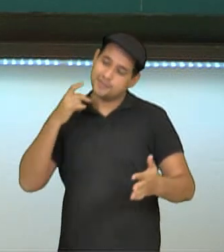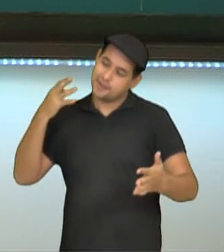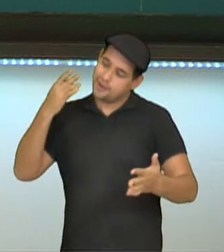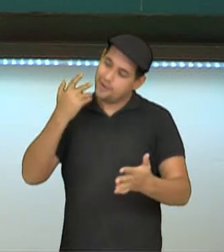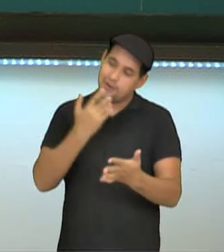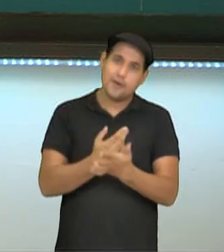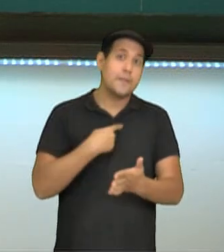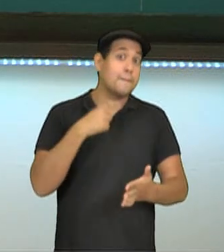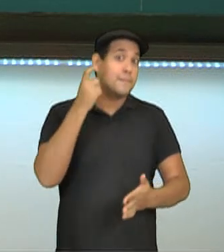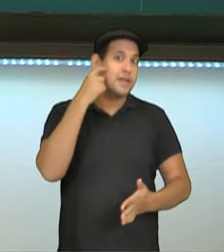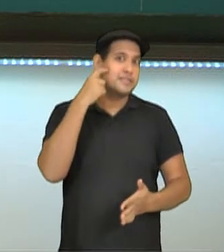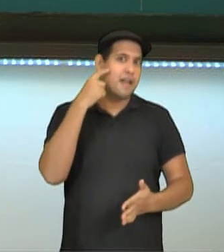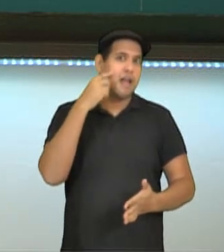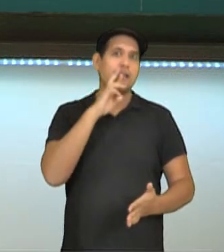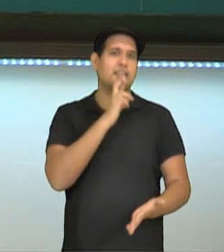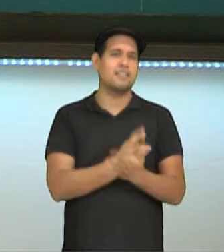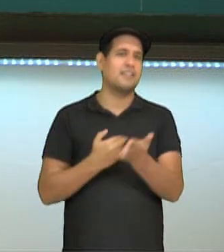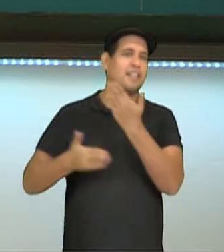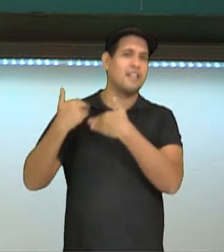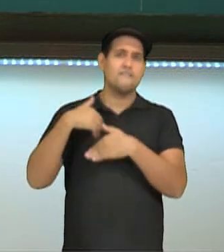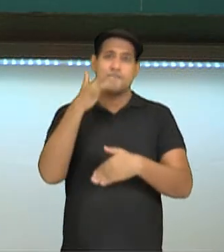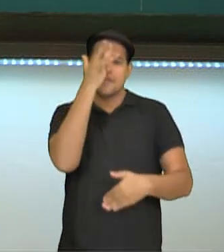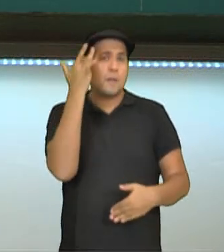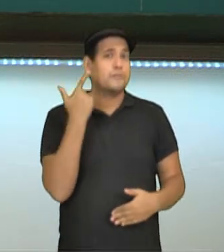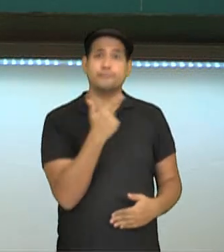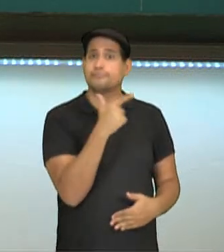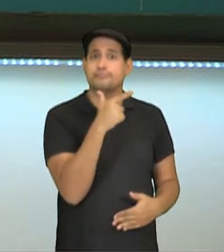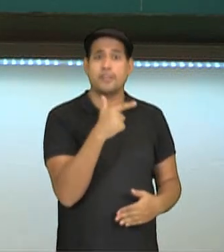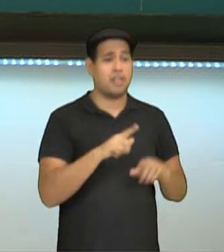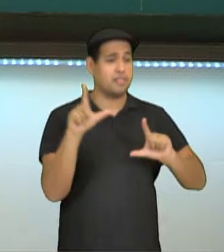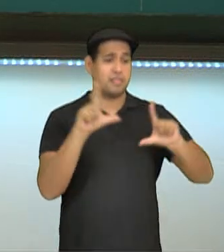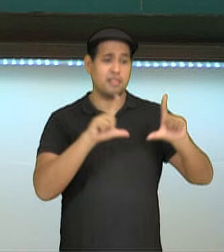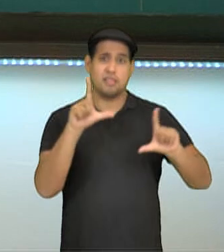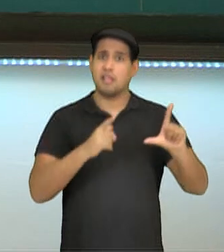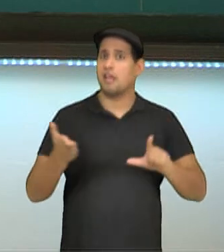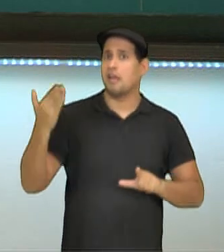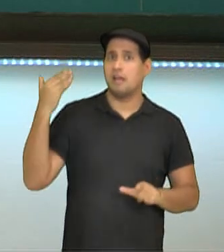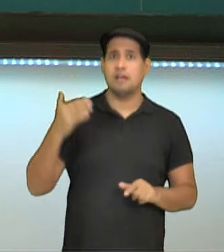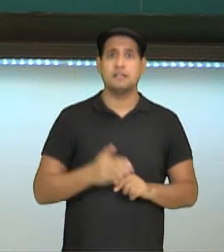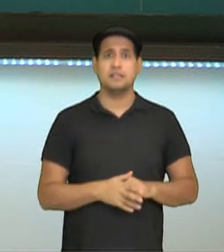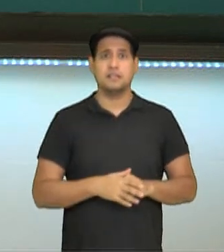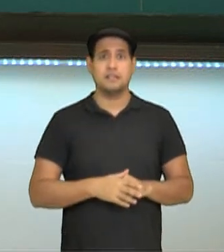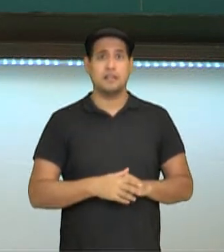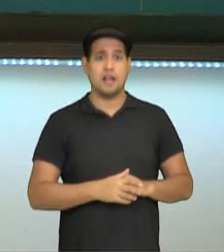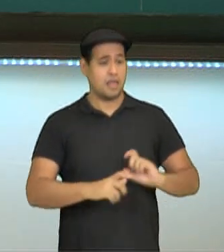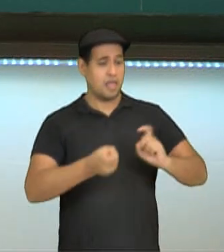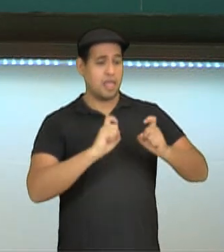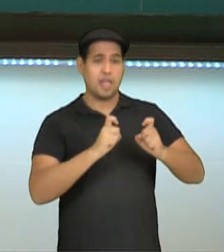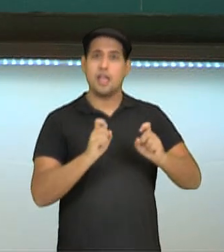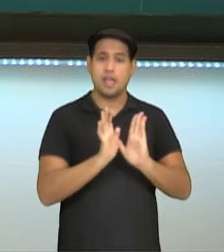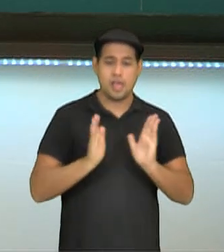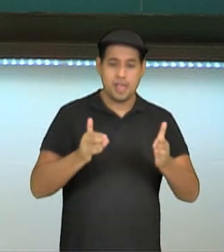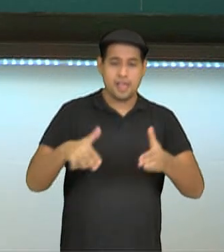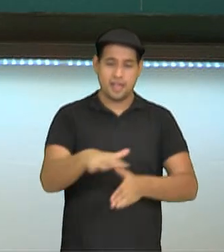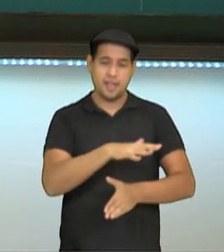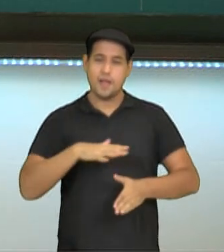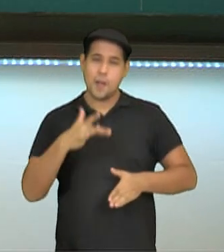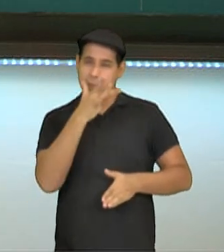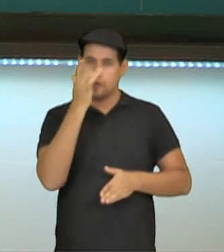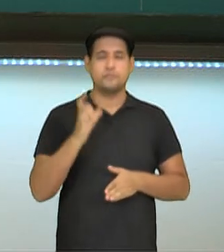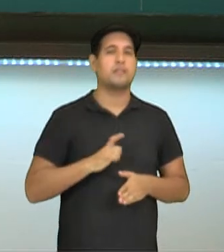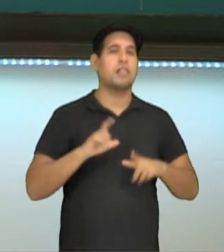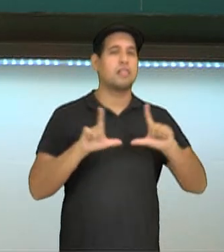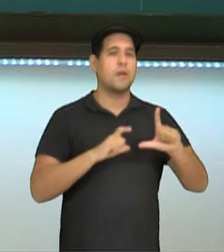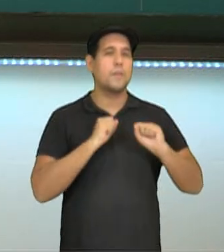vai ter a resposta lá atrás, né? Muitas pessoas não tinham a televisão nessa época. Então, eles se reuniam na casa das pessoas que tinham televisão para